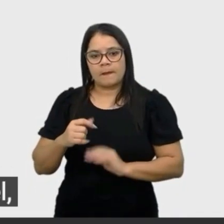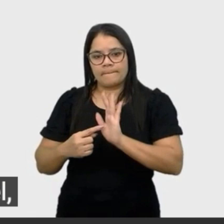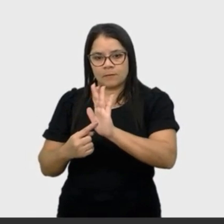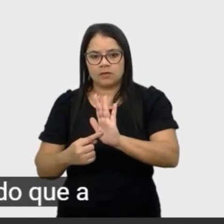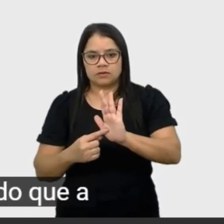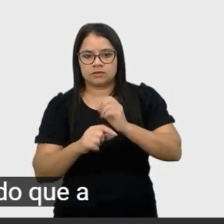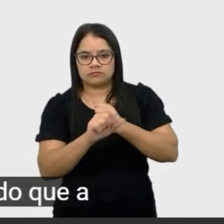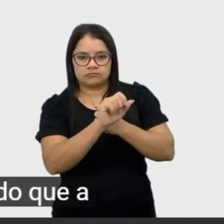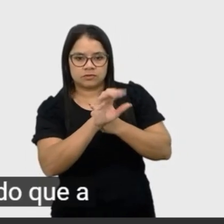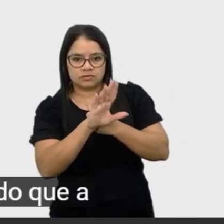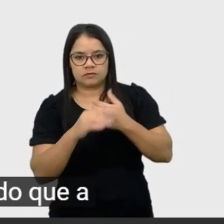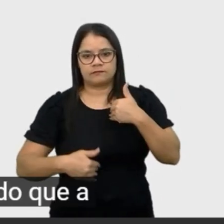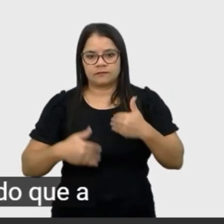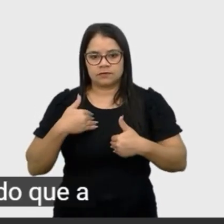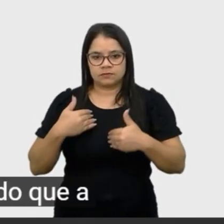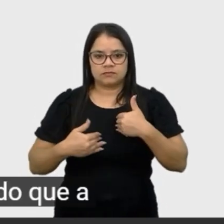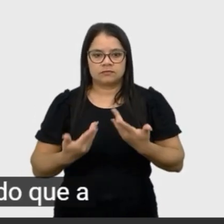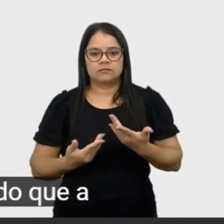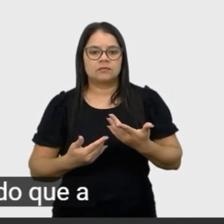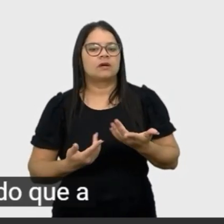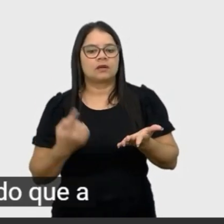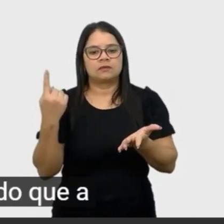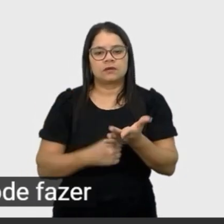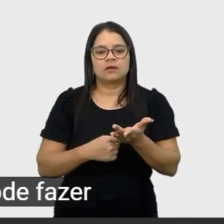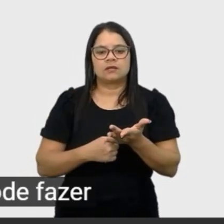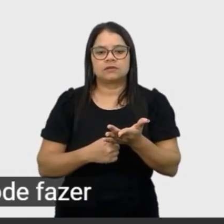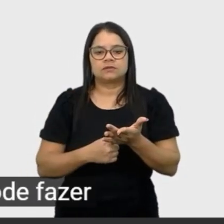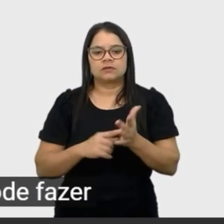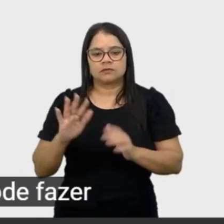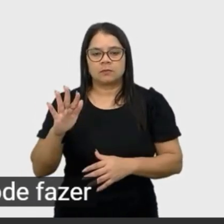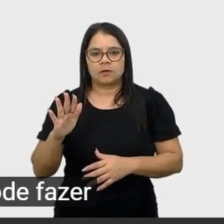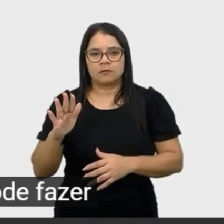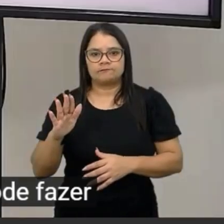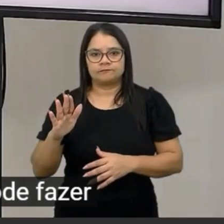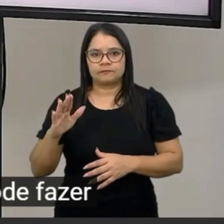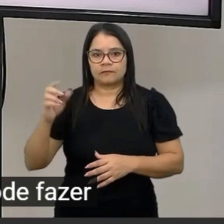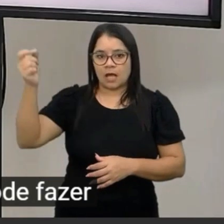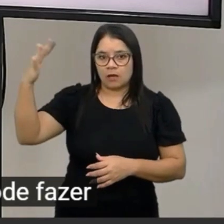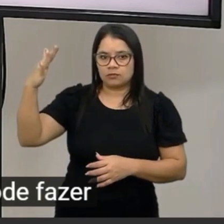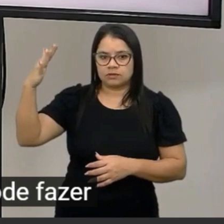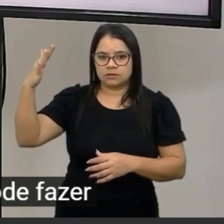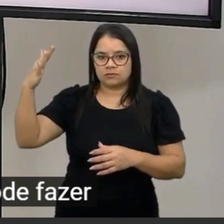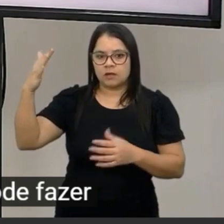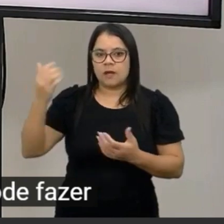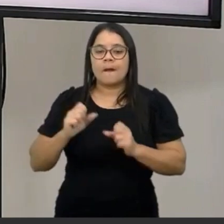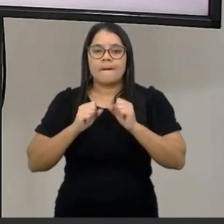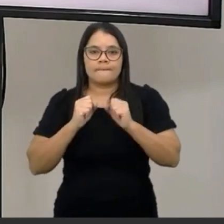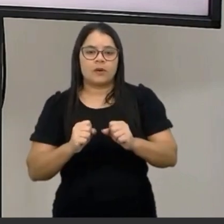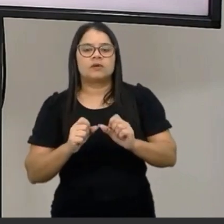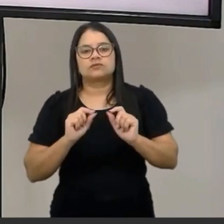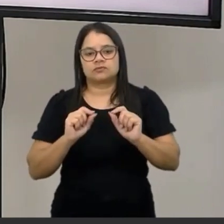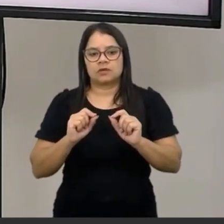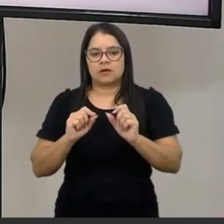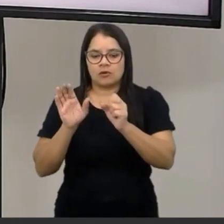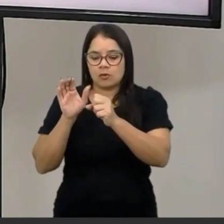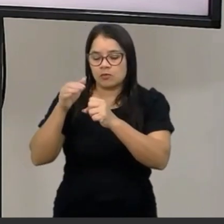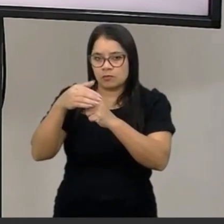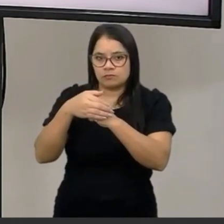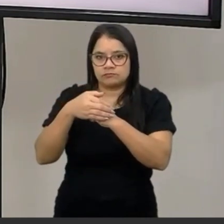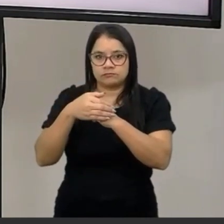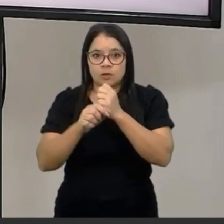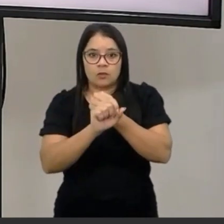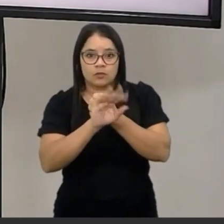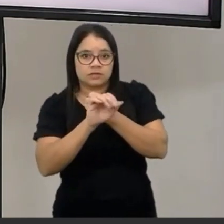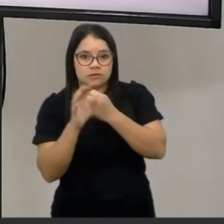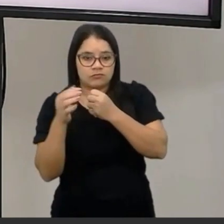Mostre o sensor físico e, se possível, faça um teste com a mão cobrindo com a luz. Lembrando que a gente vai fazer o teste na placa microbit. Então, você pode aí fazer o testinho cobrindo